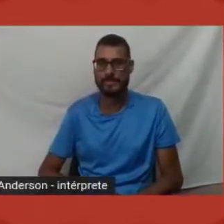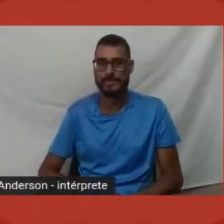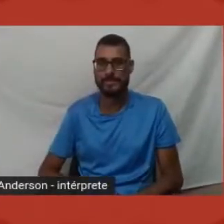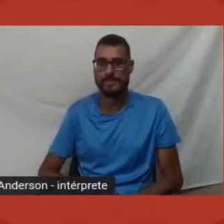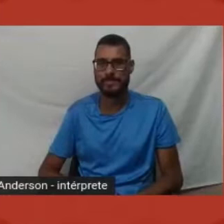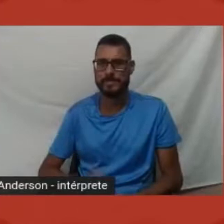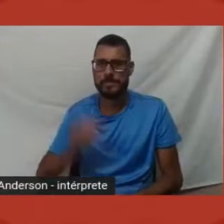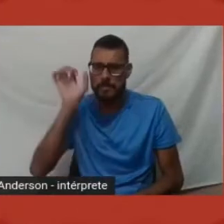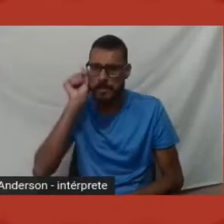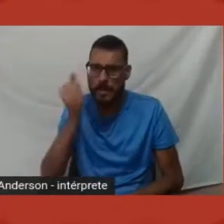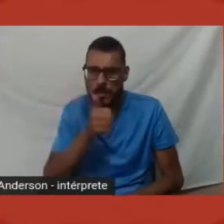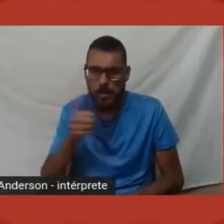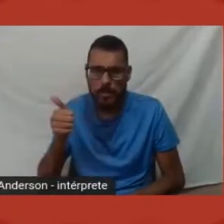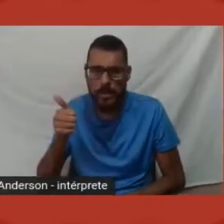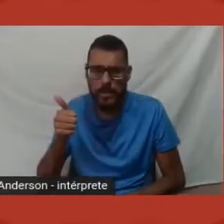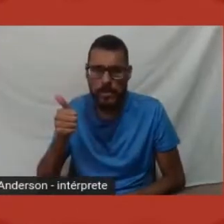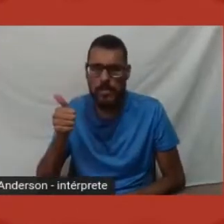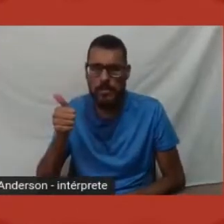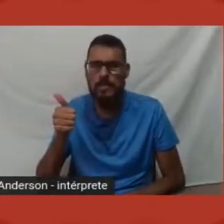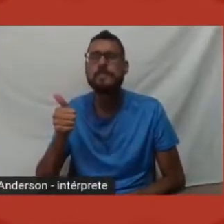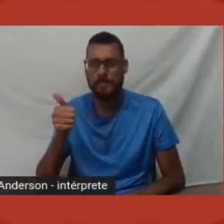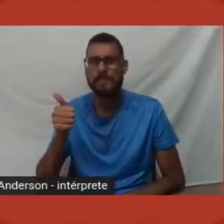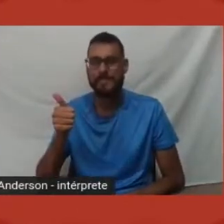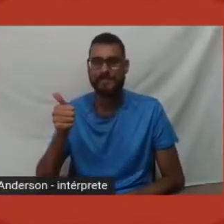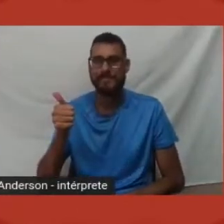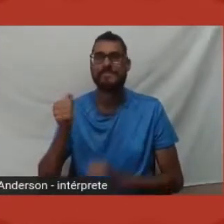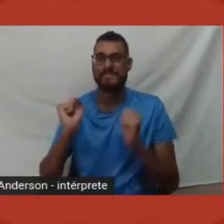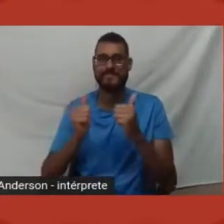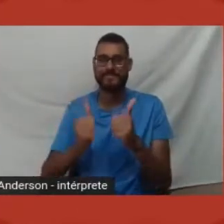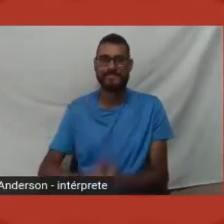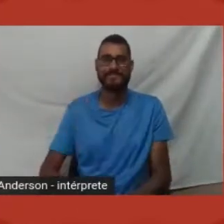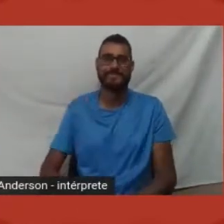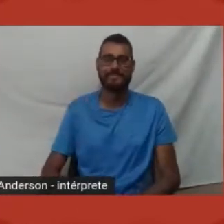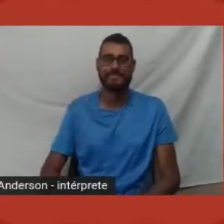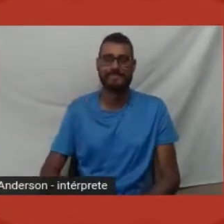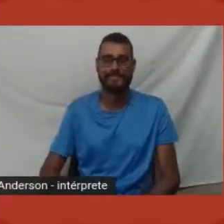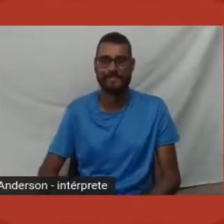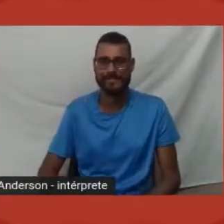Vocês estão me ouvindo? Sim. Tá.